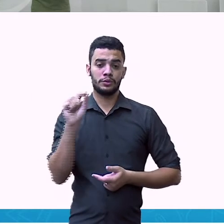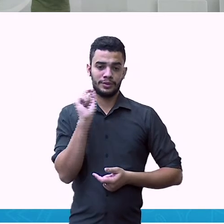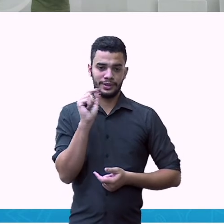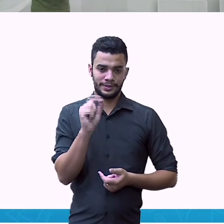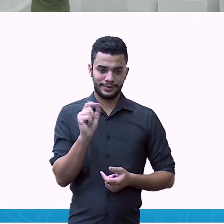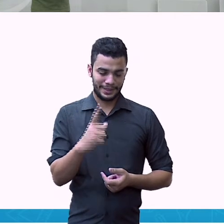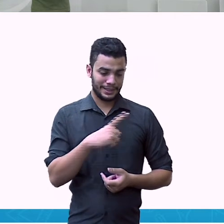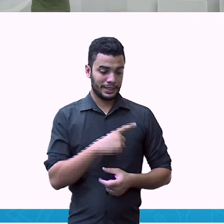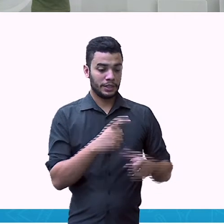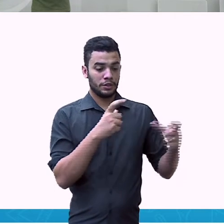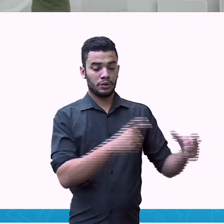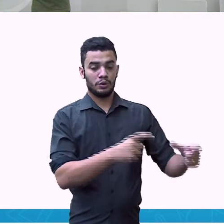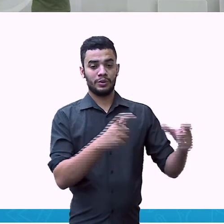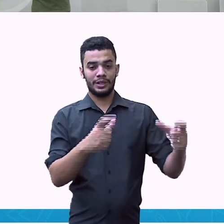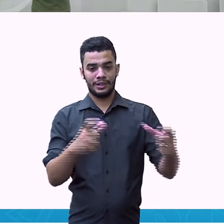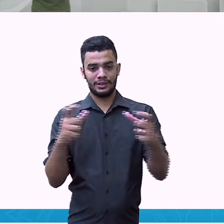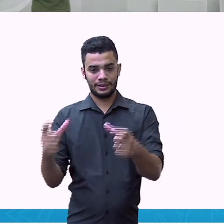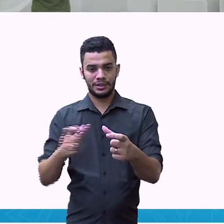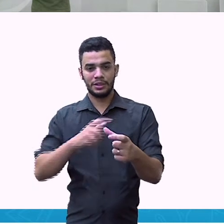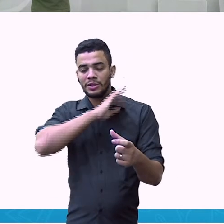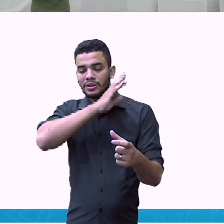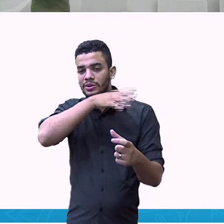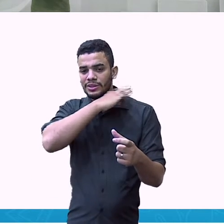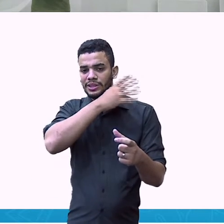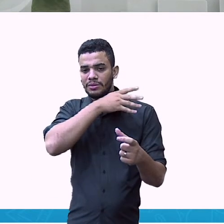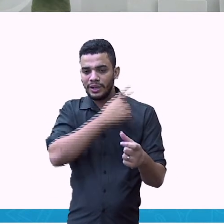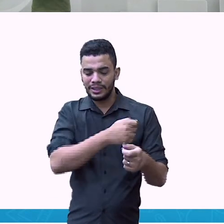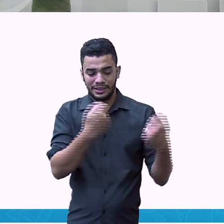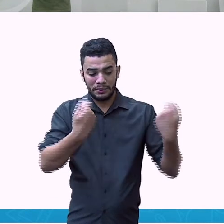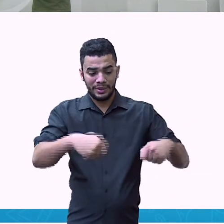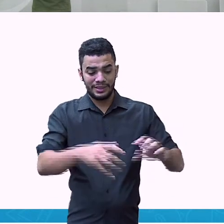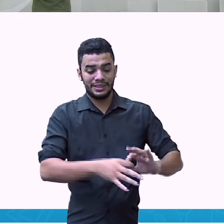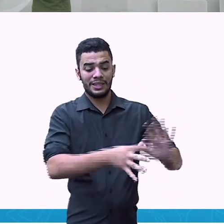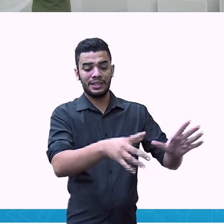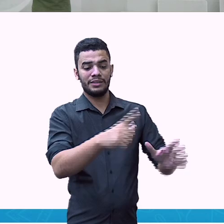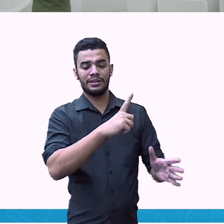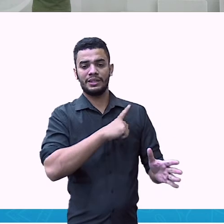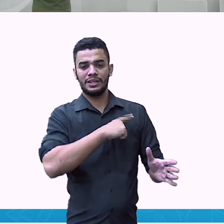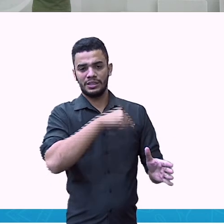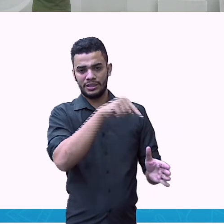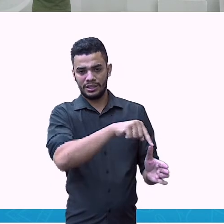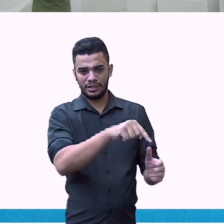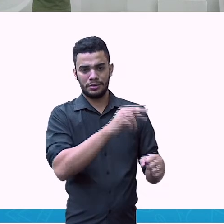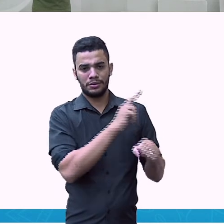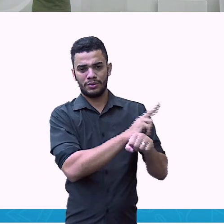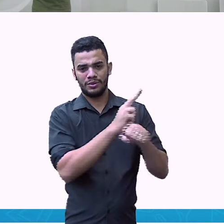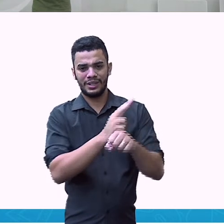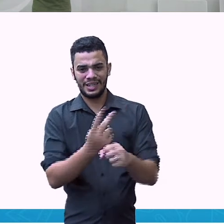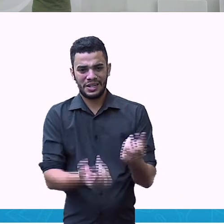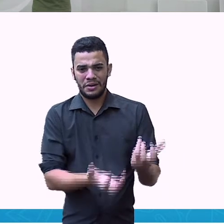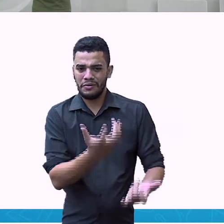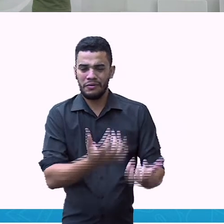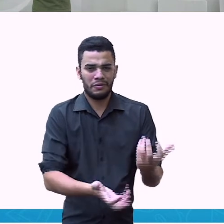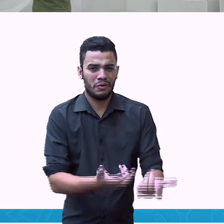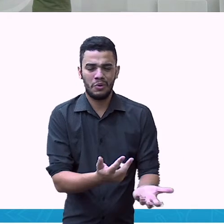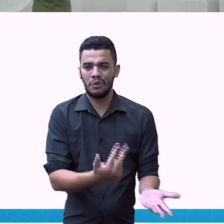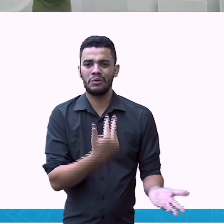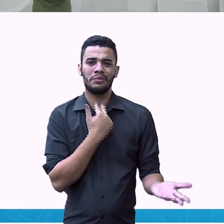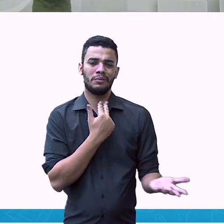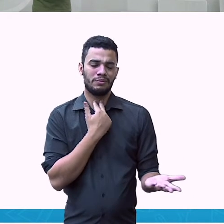preservadas, no caso, as nossas matas ciliares que estão próximas aos rios e nascentes. Também temos